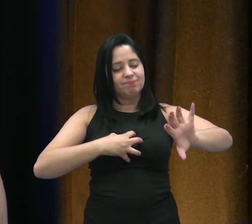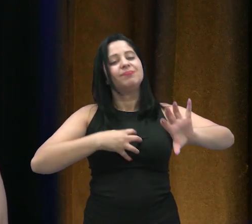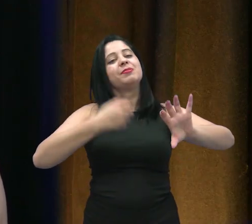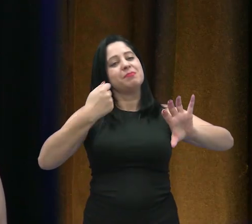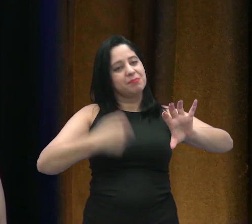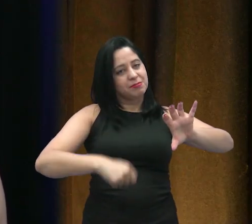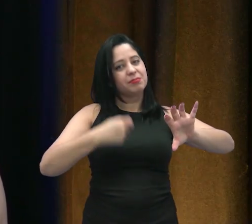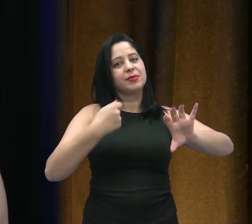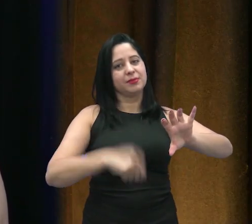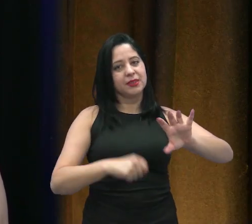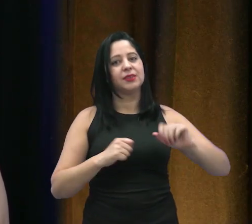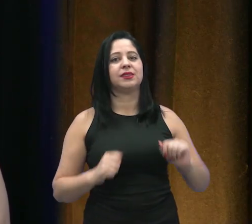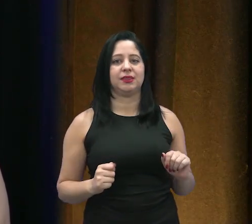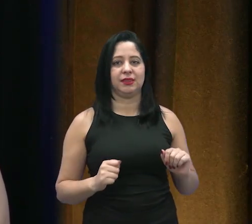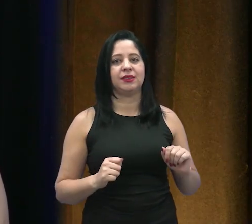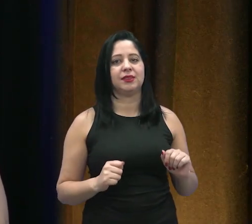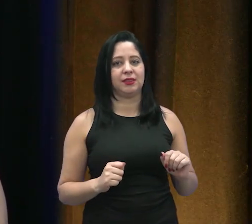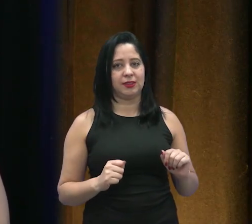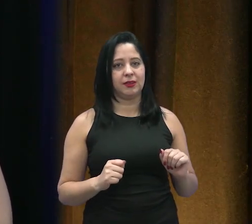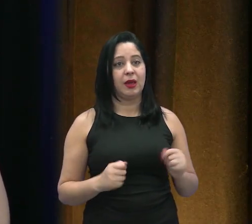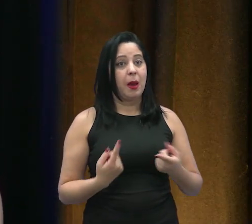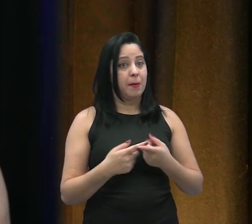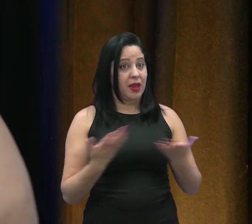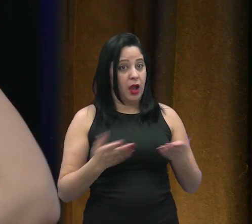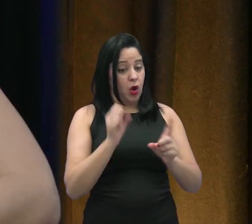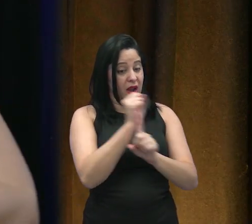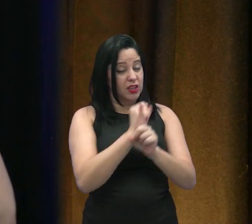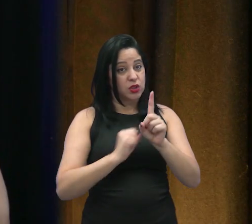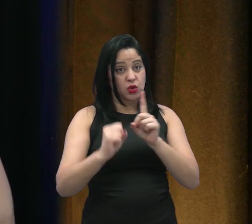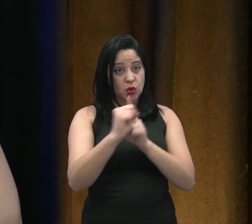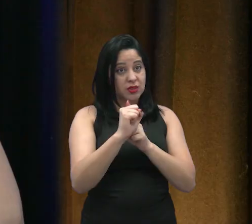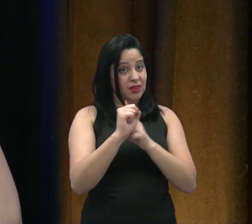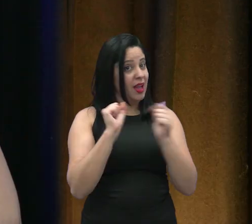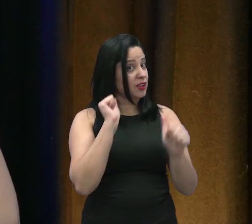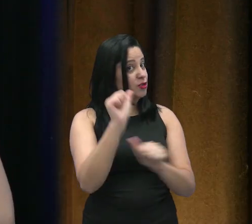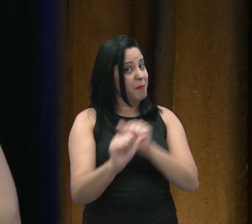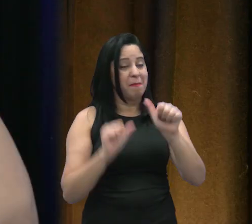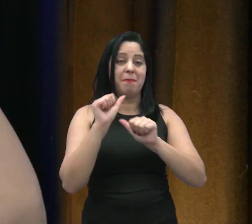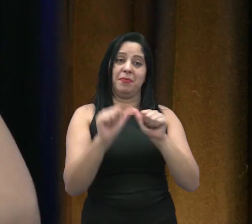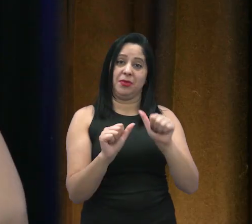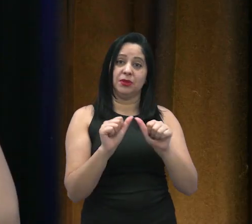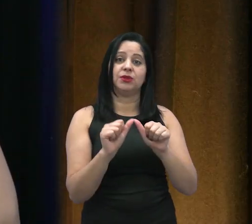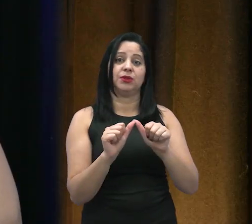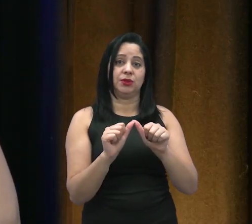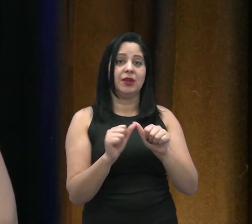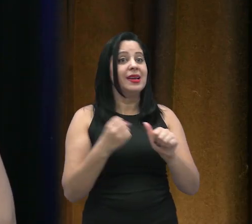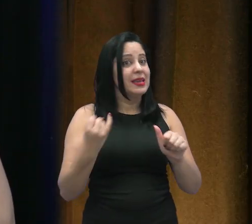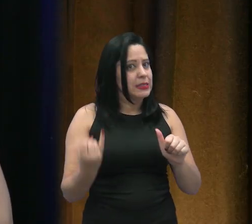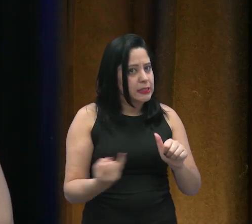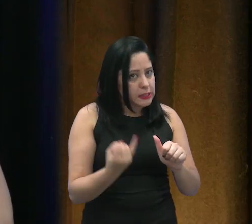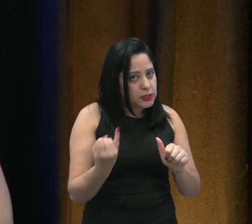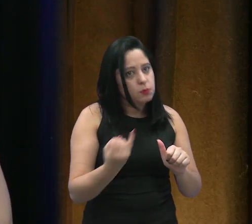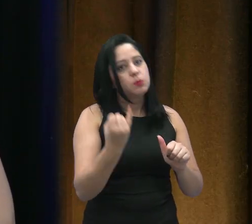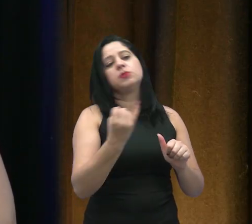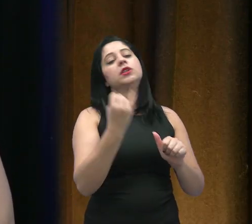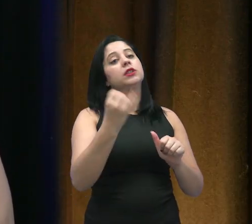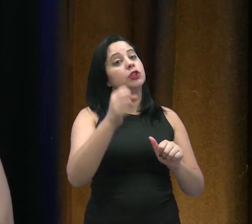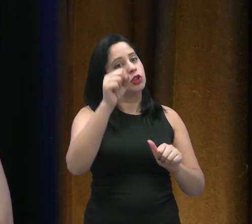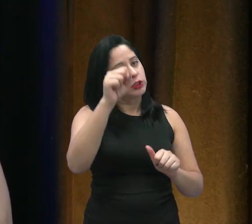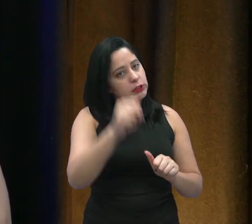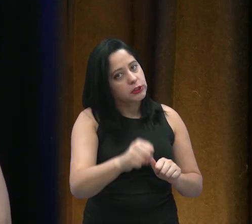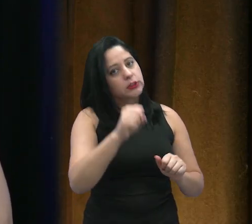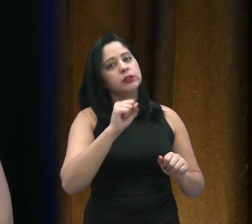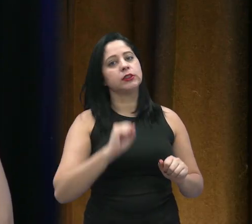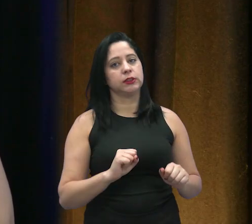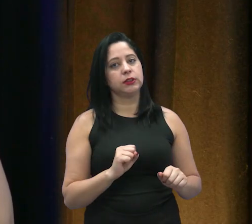olhar empático também, porque a gente tá vindo com uma nova sociedade, a gente está vindo num tempo de transformação. Então, é